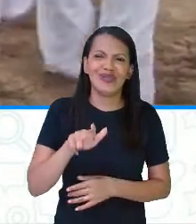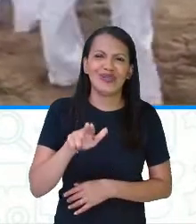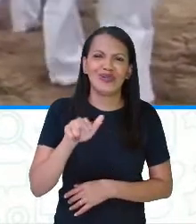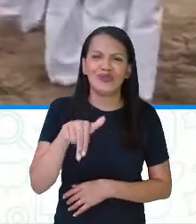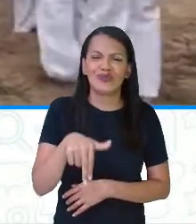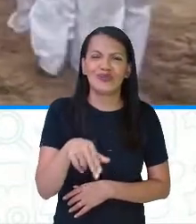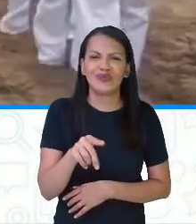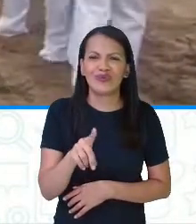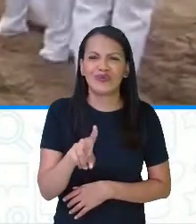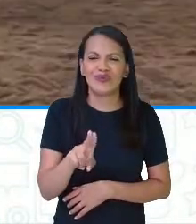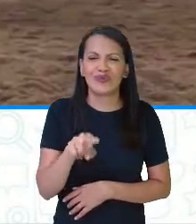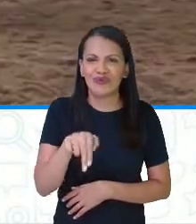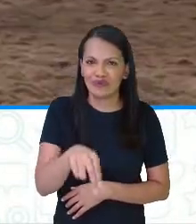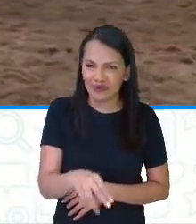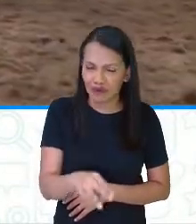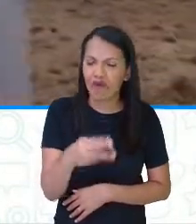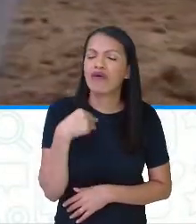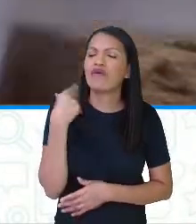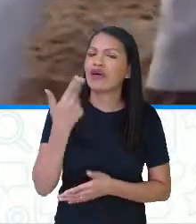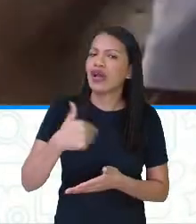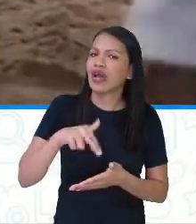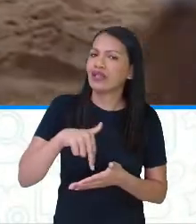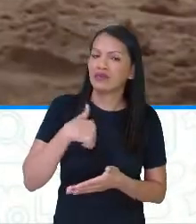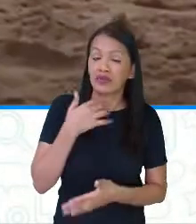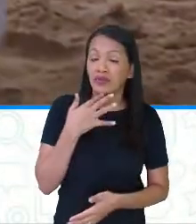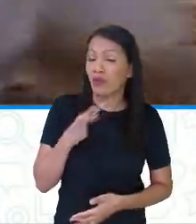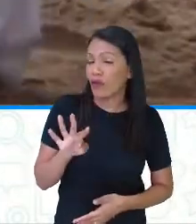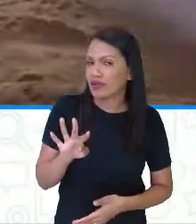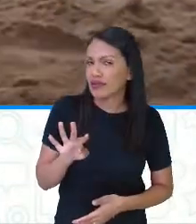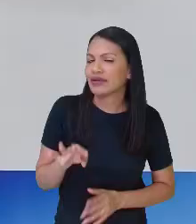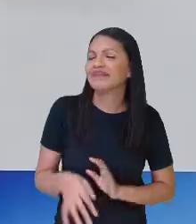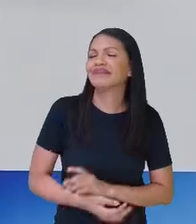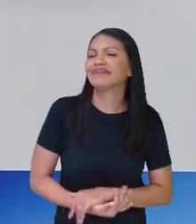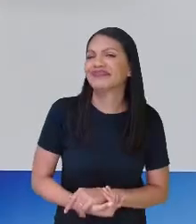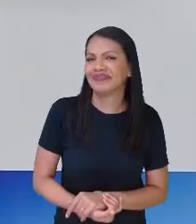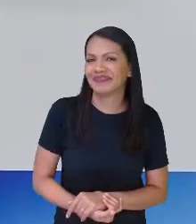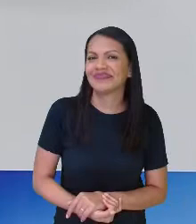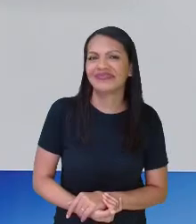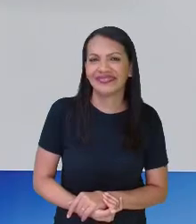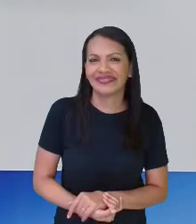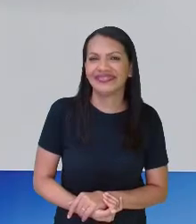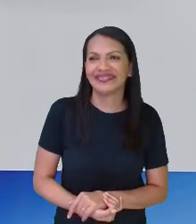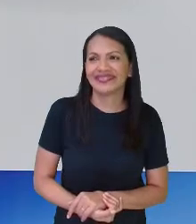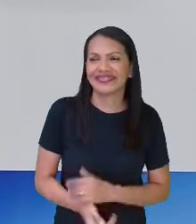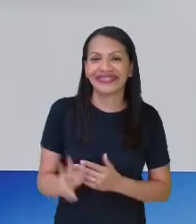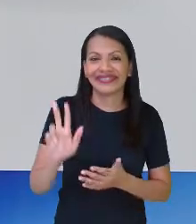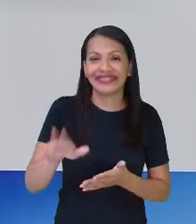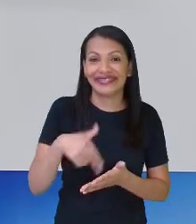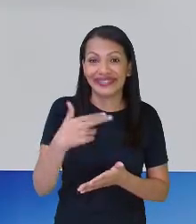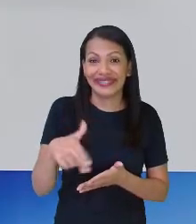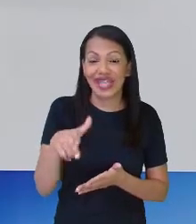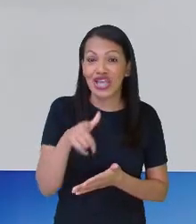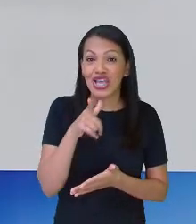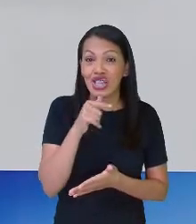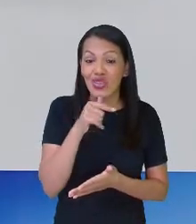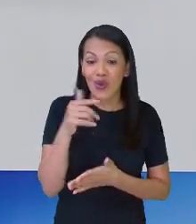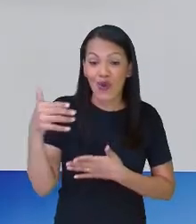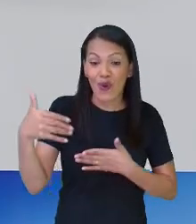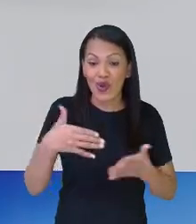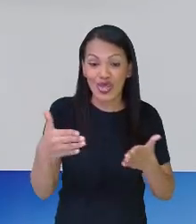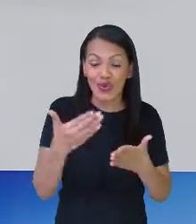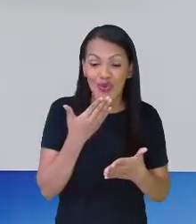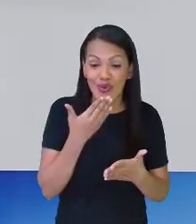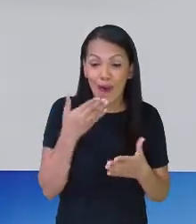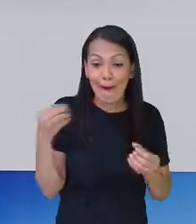lundu. É uma dança muito bonitinha, que eu não conhecia. A gente está vendo ele aqui dançando na beira do rio, professora Maurícia. Olha só que